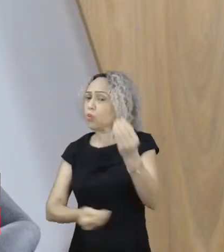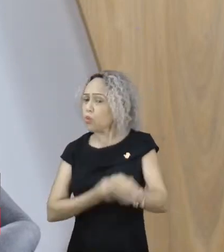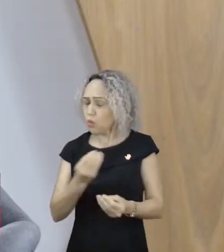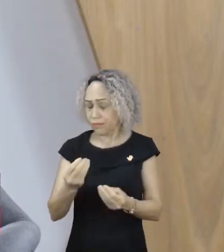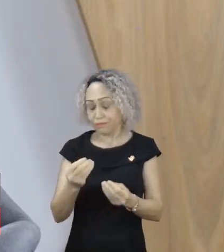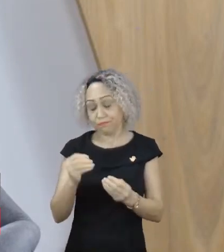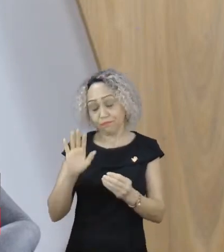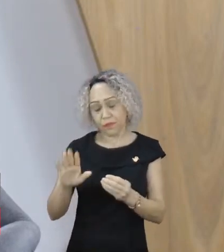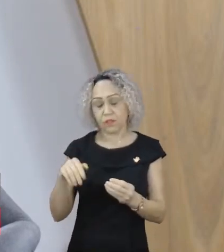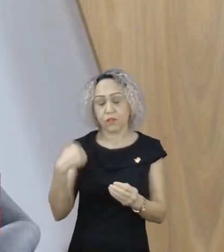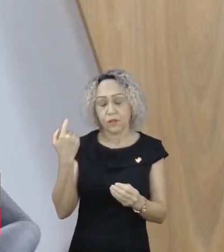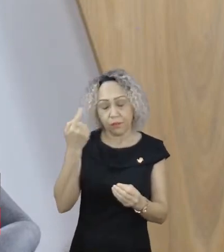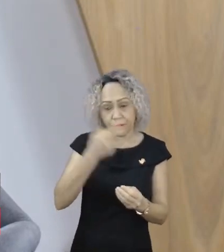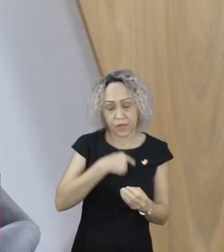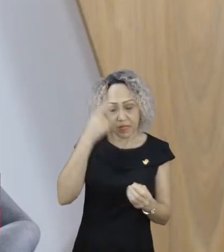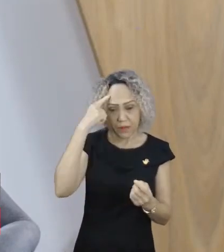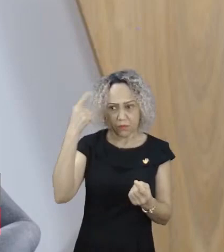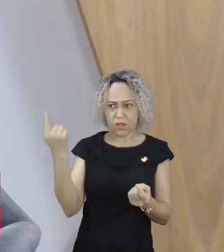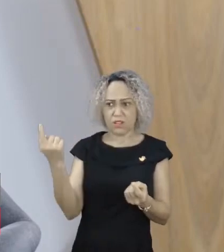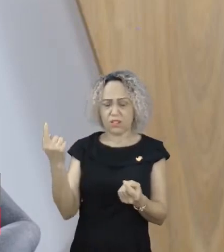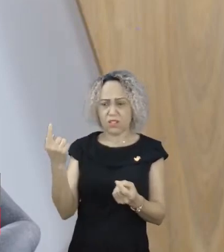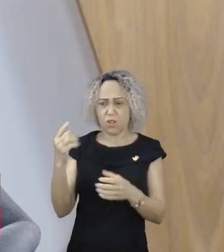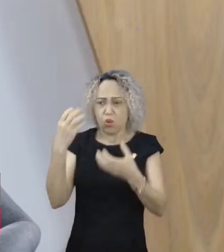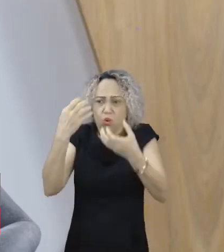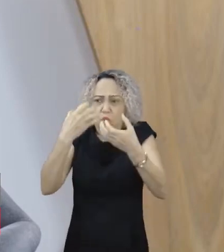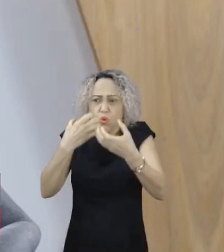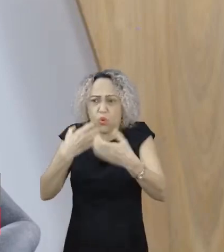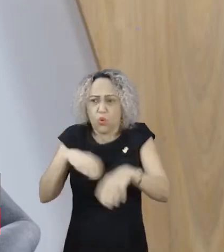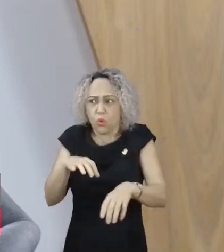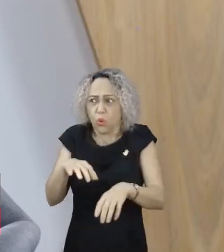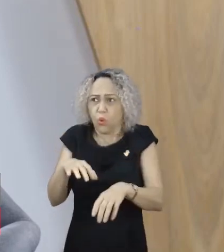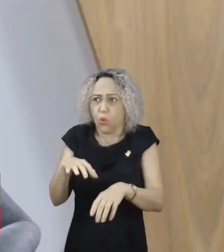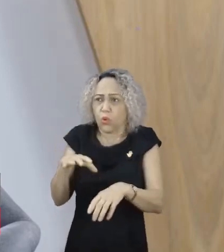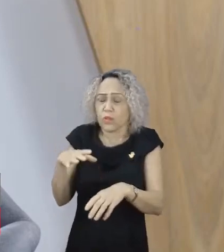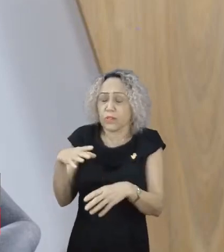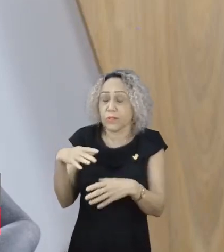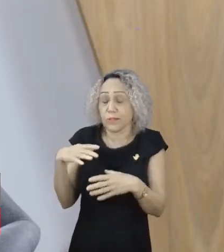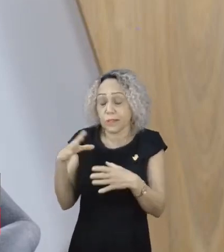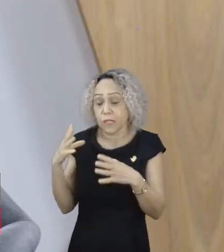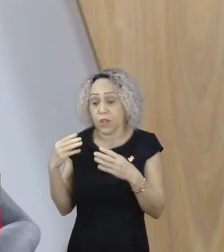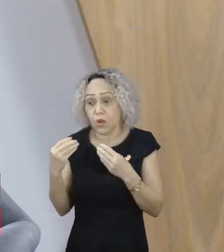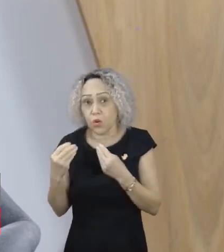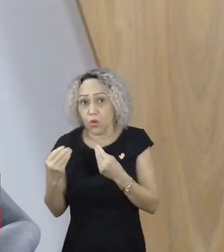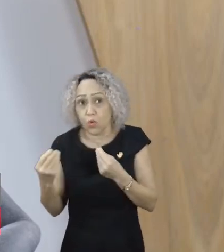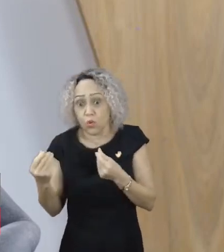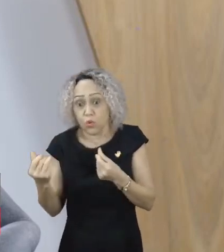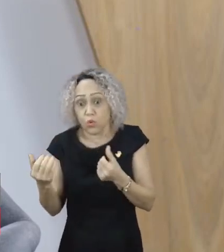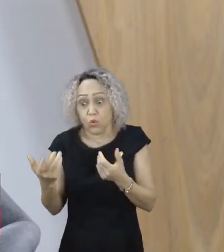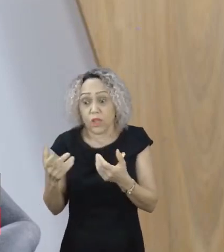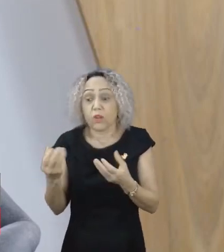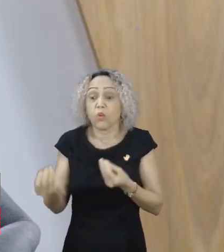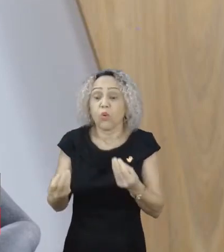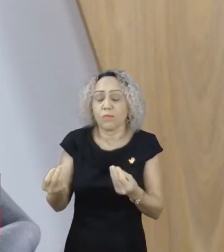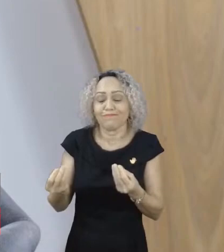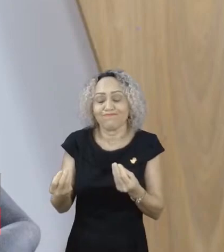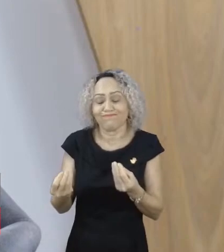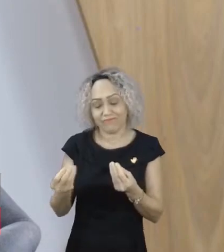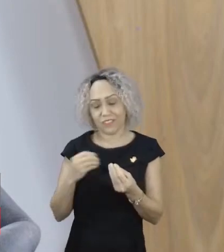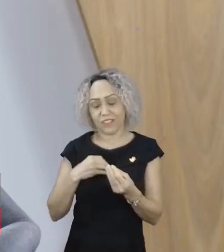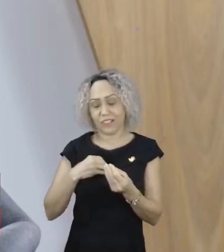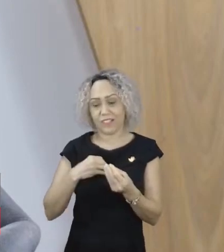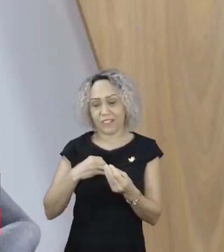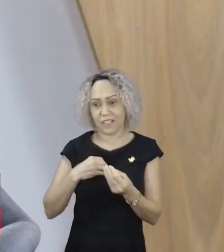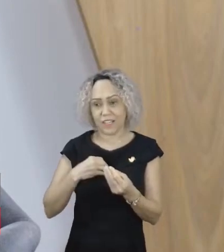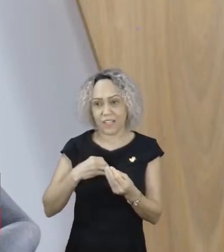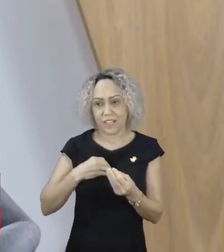falta de capacidade de fazer concursos, então a gente montou uma equipe técnica com capacidade para fazer isso, e a